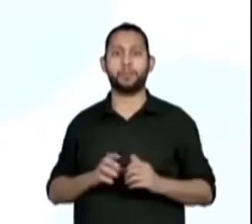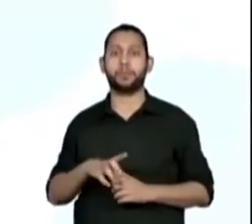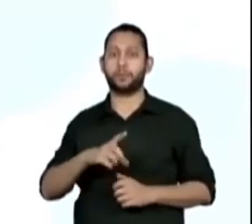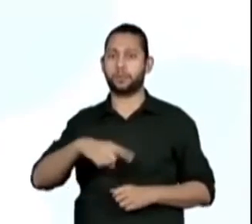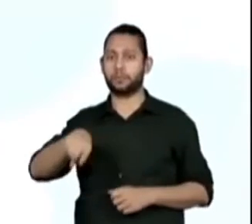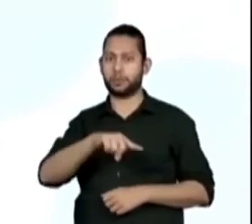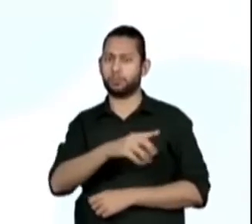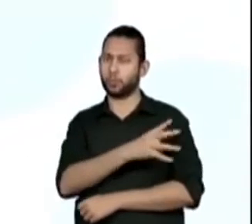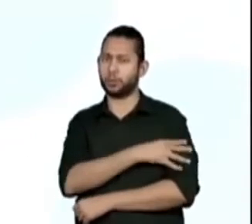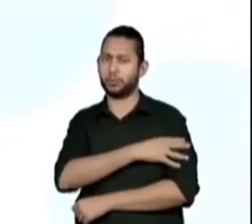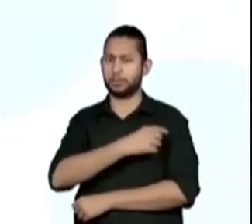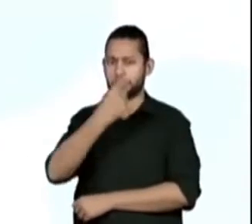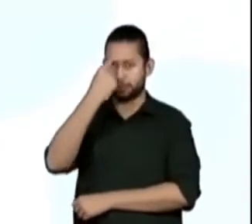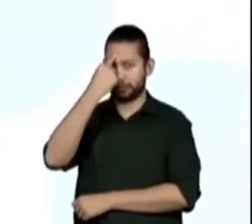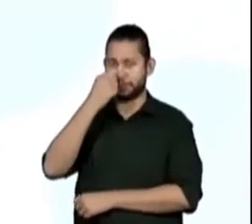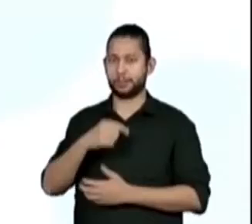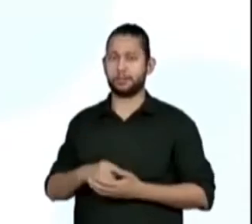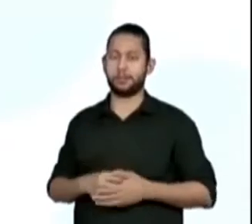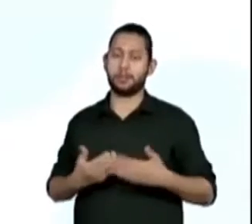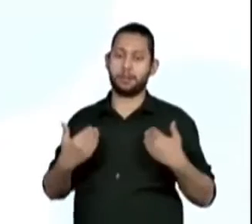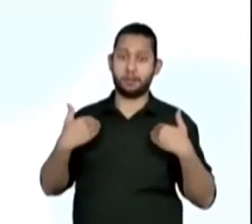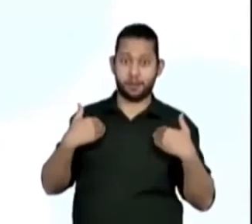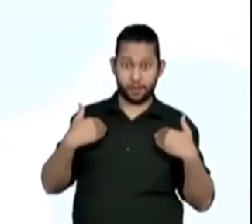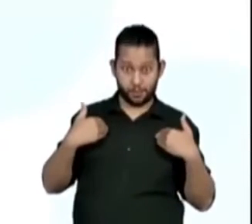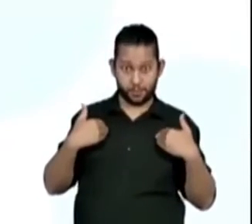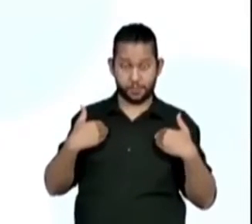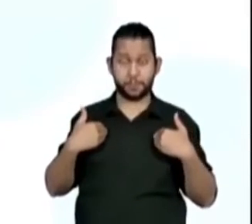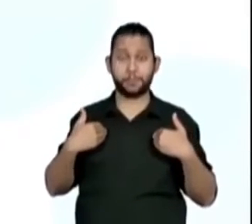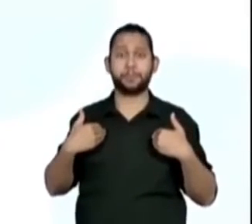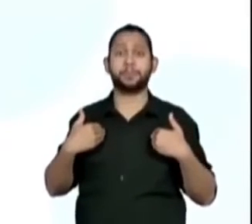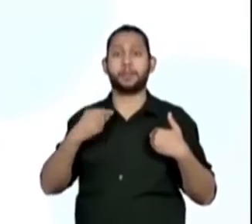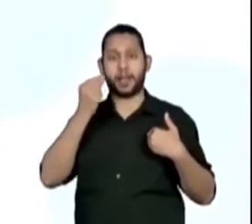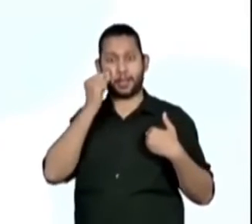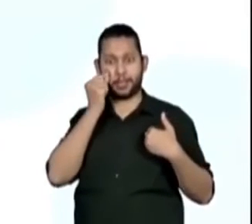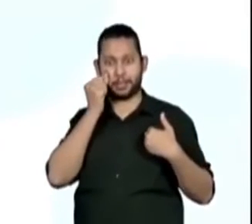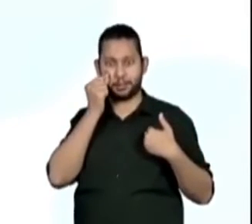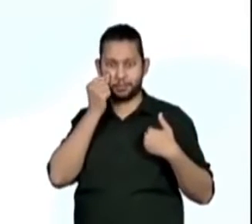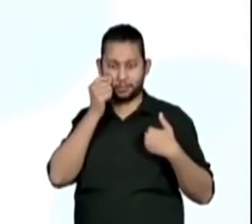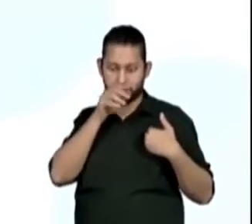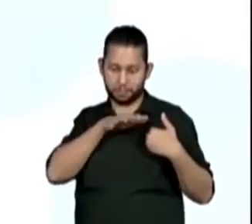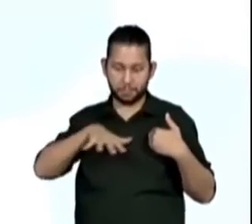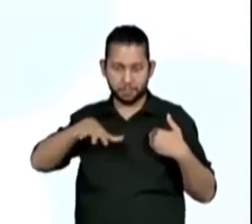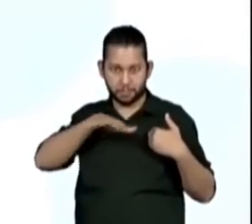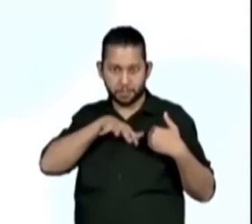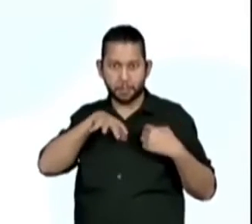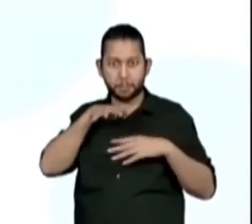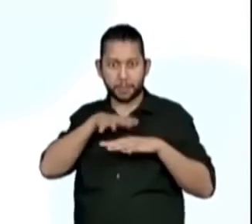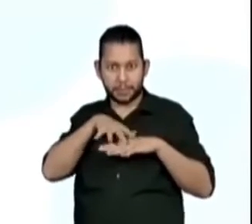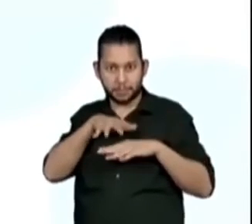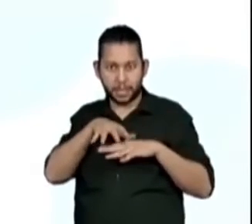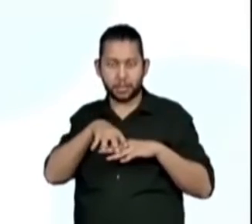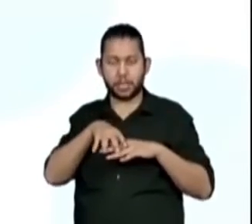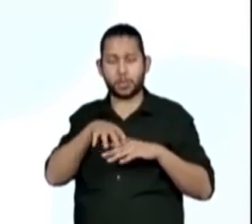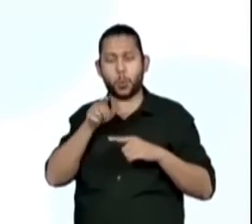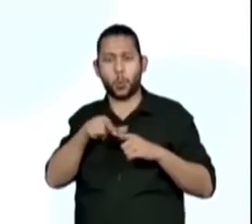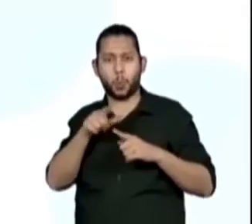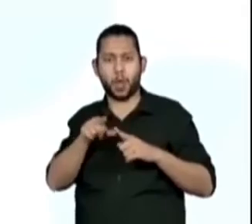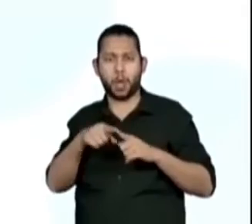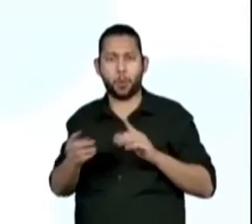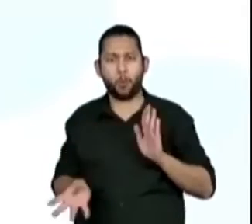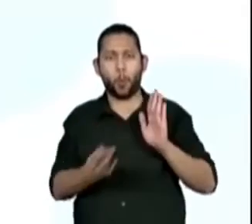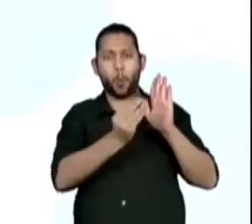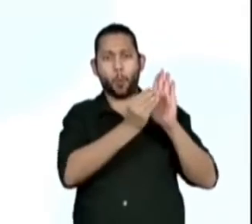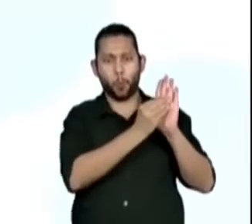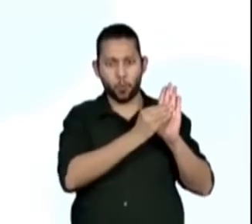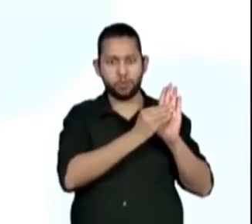assim: adoro, a professora vai criar um problema, vai colocar lá na lousa, eu sou